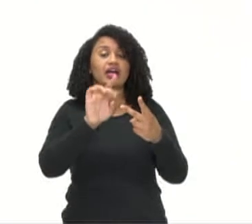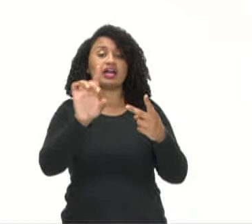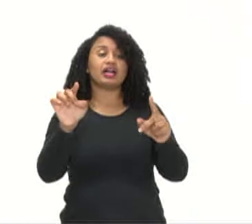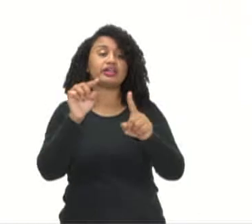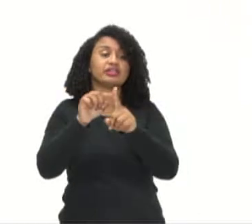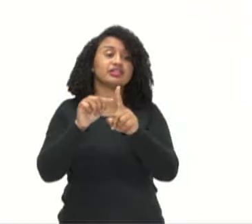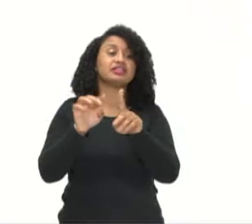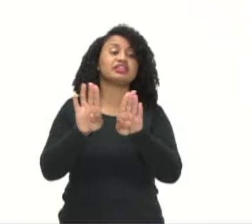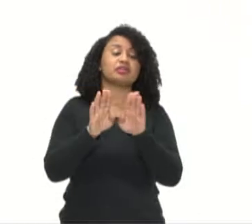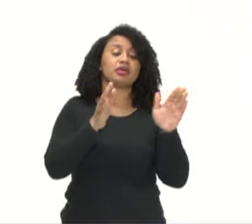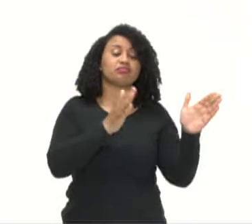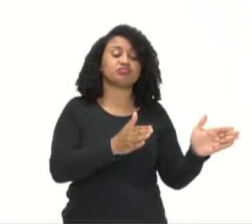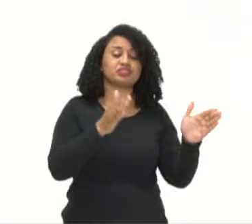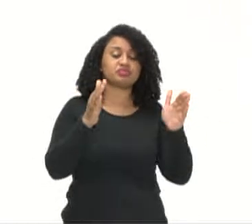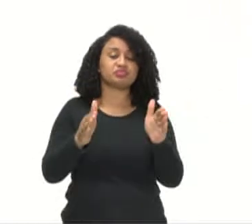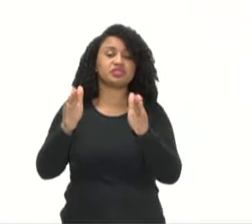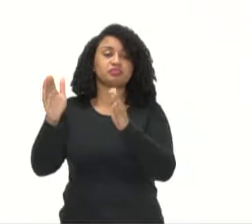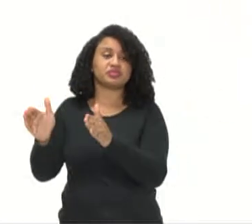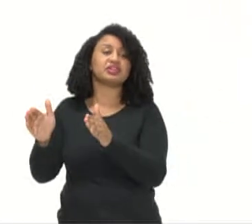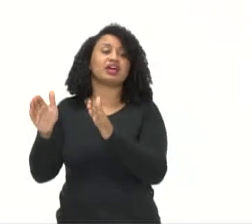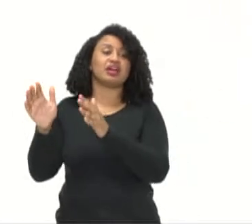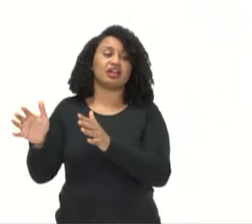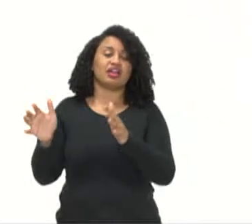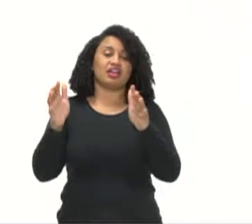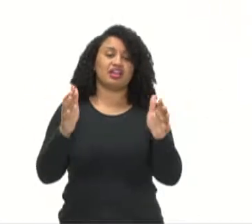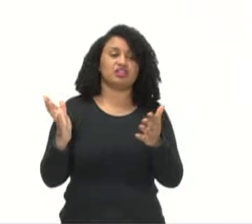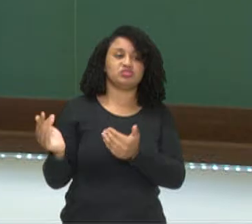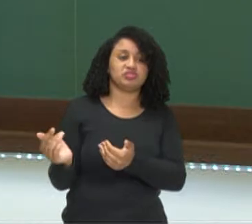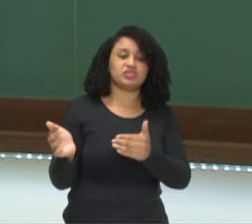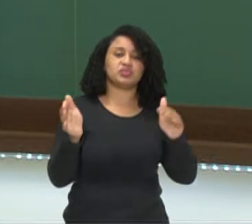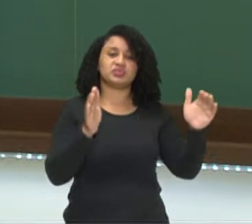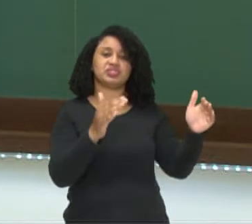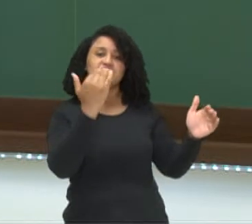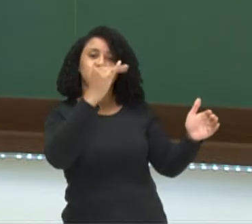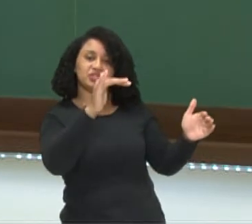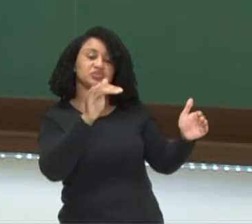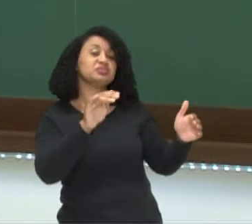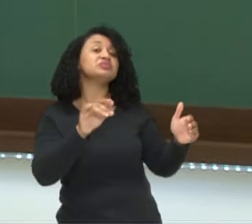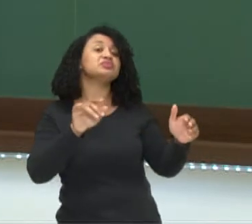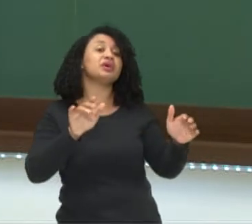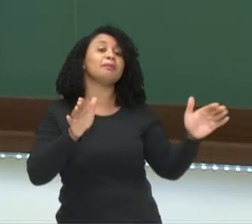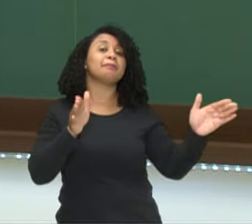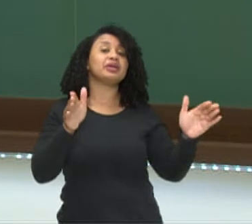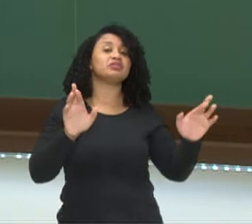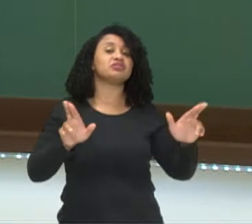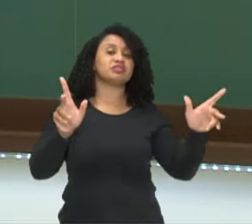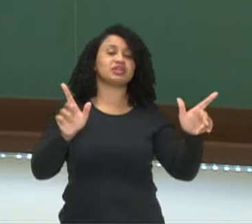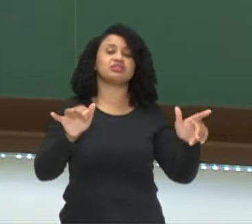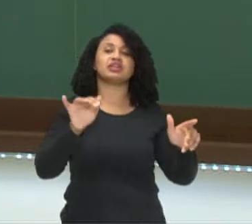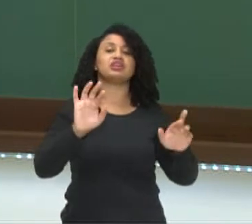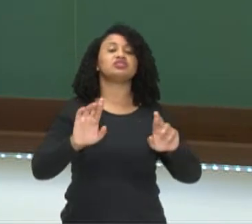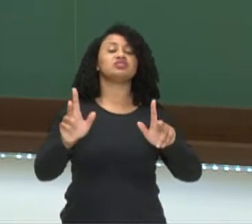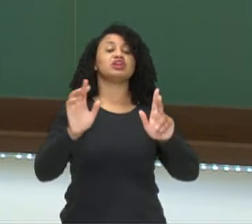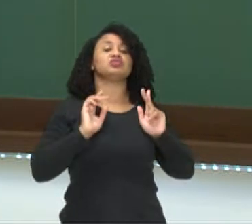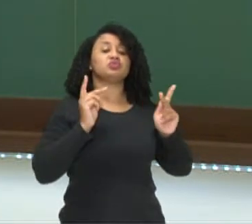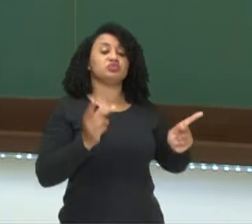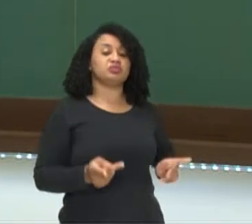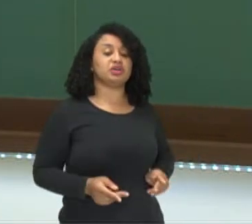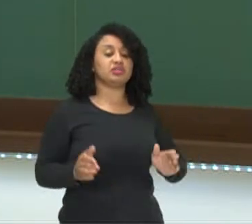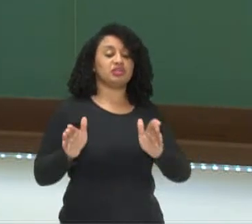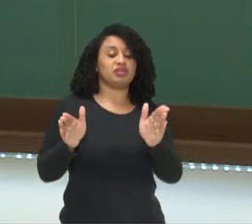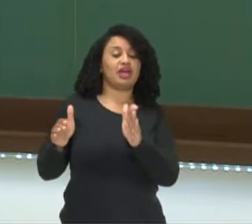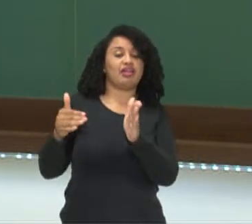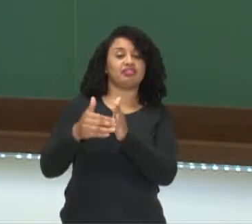cada etapa da vida, ou seja, a juventude e a vida adulta. É diferente dos humanos, né? 12 anos adolescente, 18